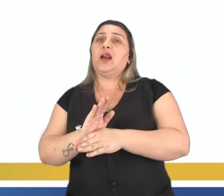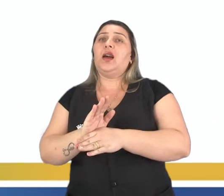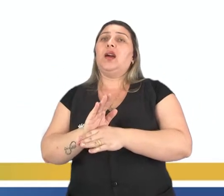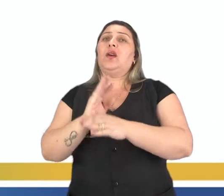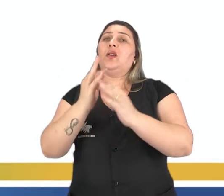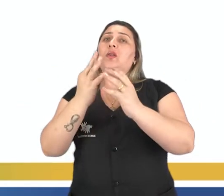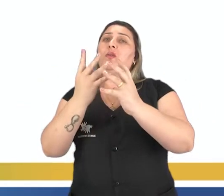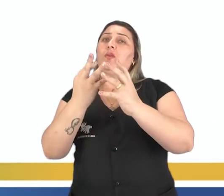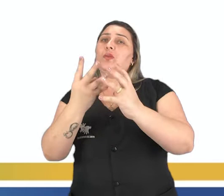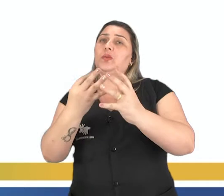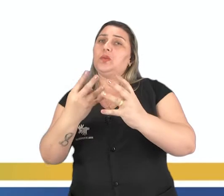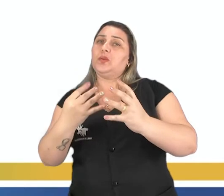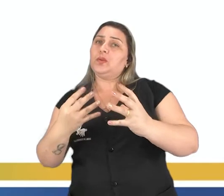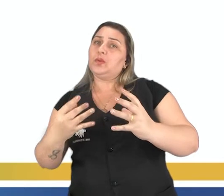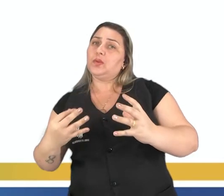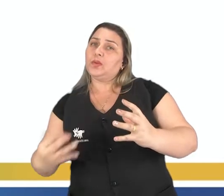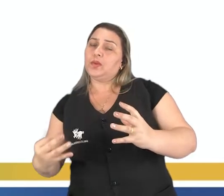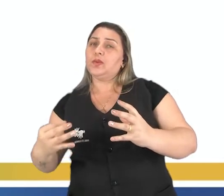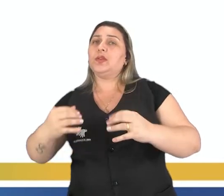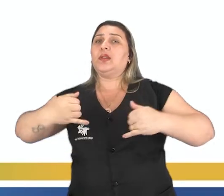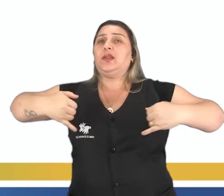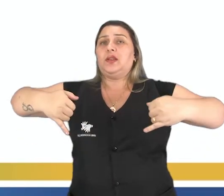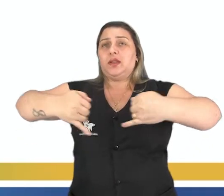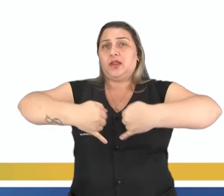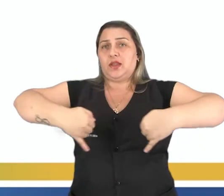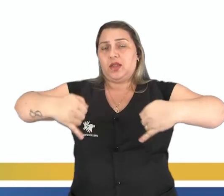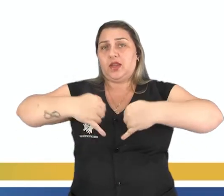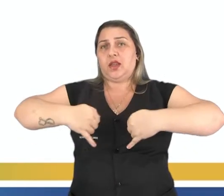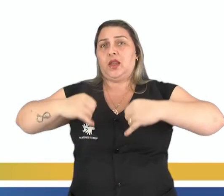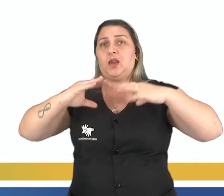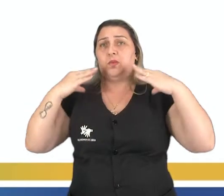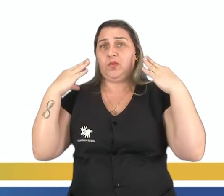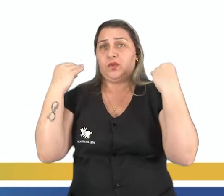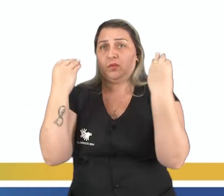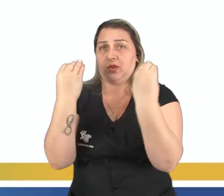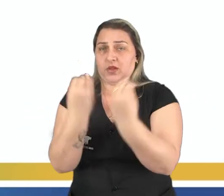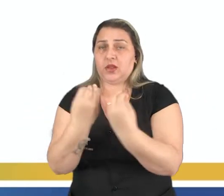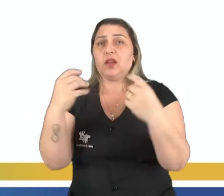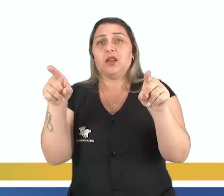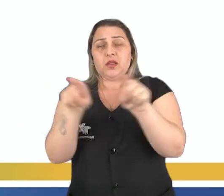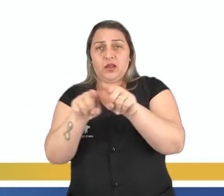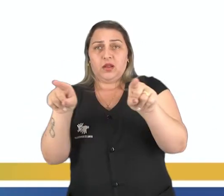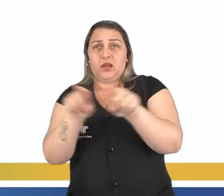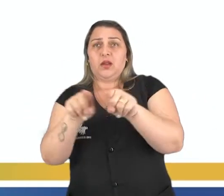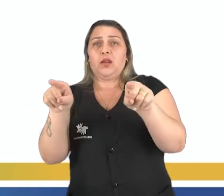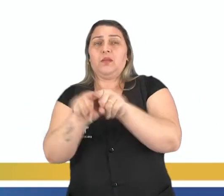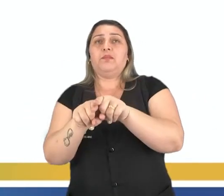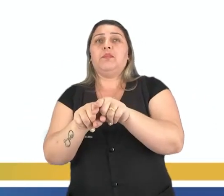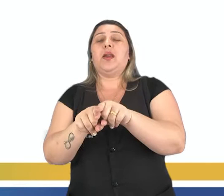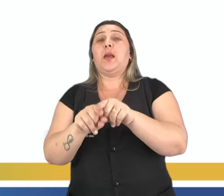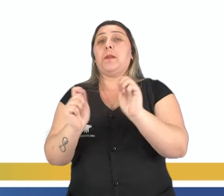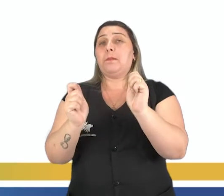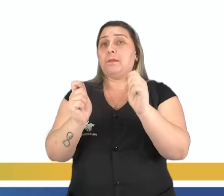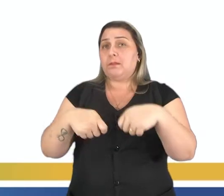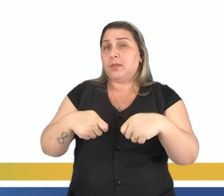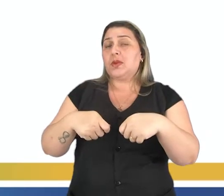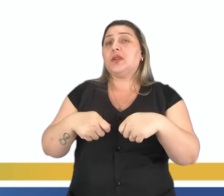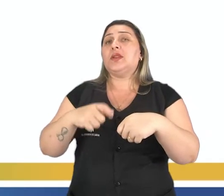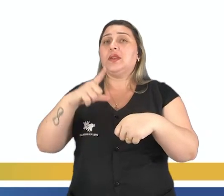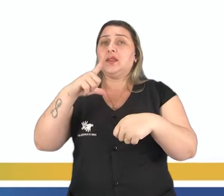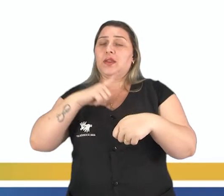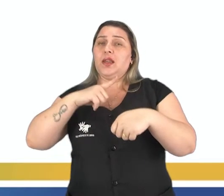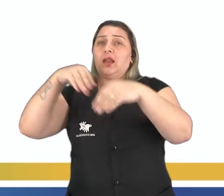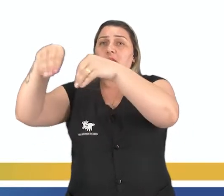solvente para diversos elementos químicos e substâncias. Além disso, ela está relacionada como transporte, ela vai permitir com que